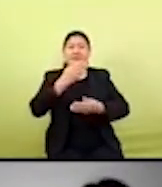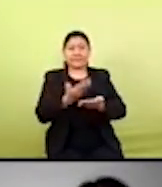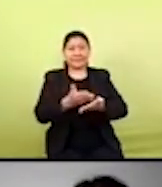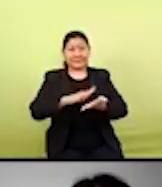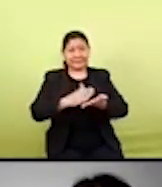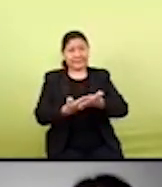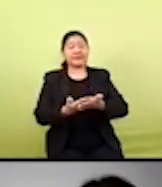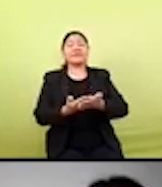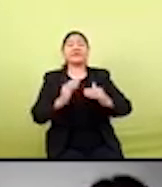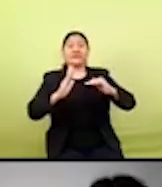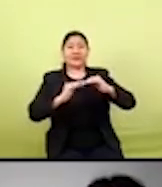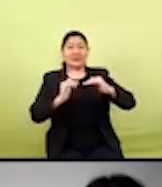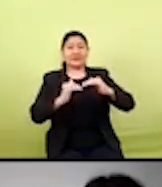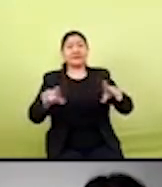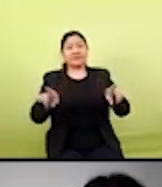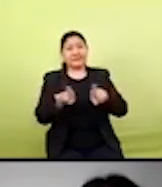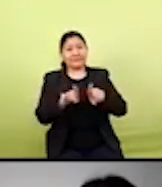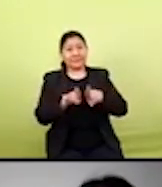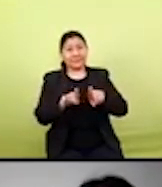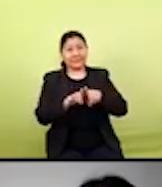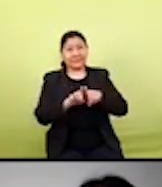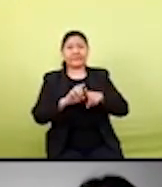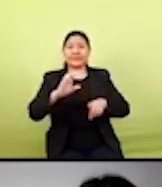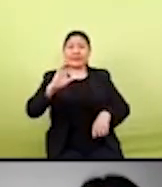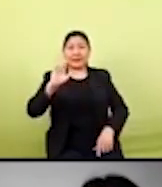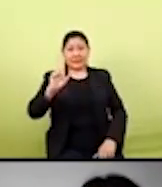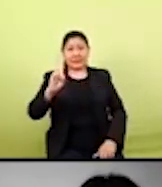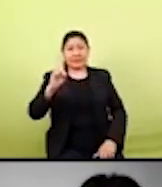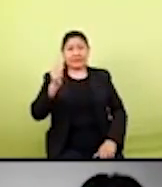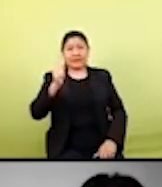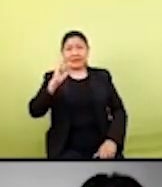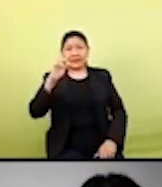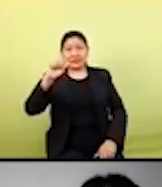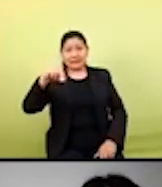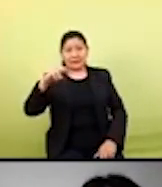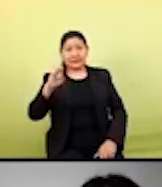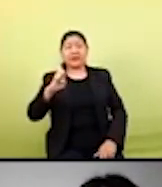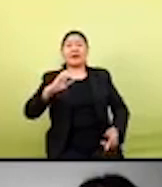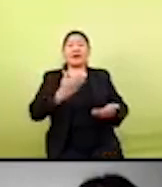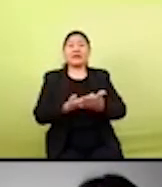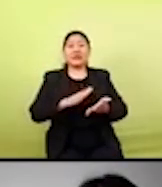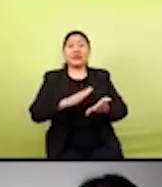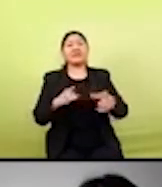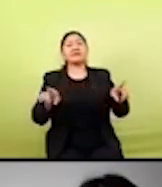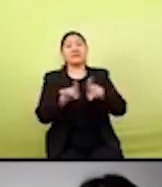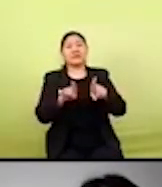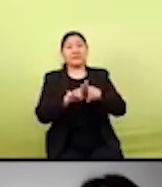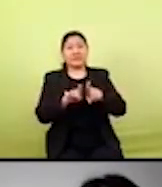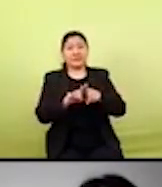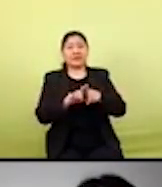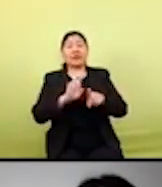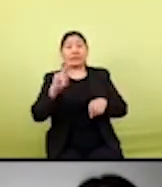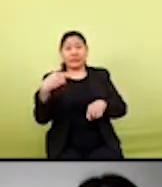Daiane, né, que vai fazer parte da nossa live hoje. Espero que nós tenhamos uma manhã bem